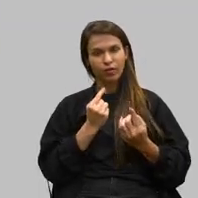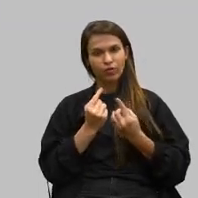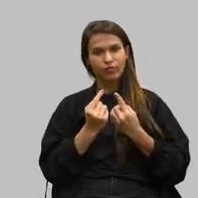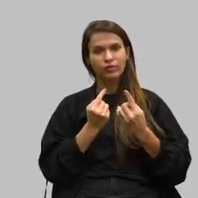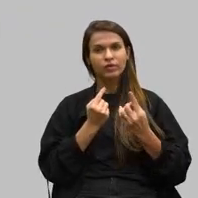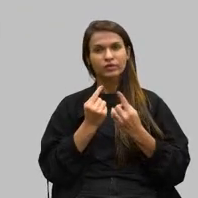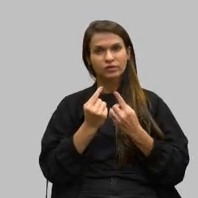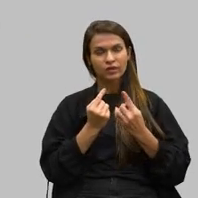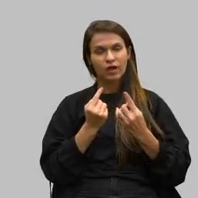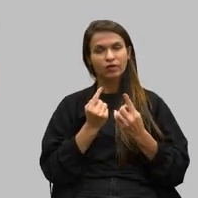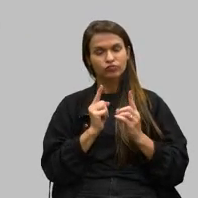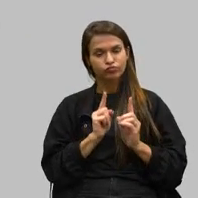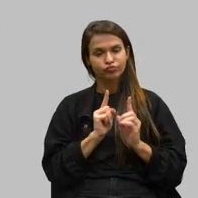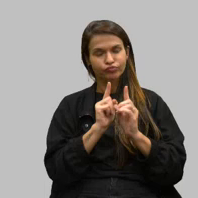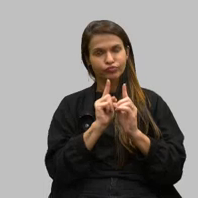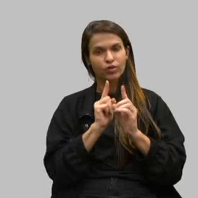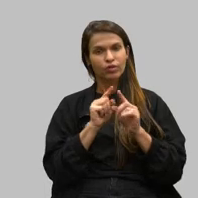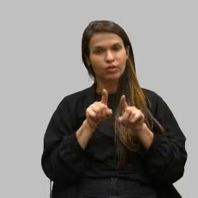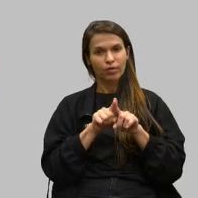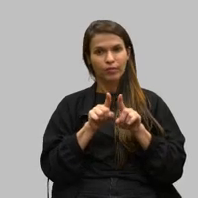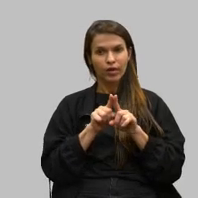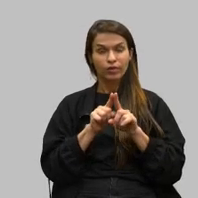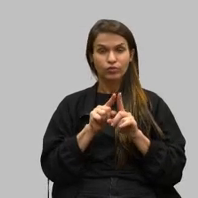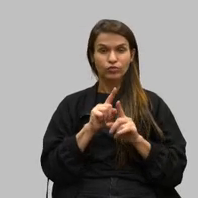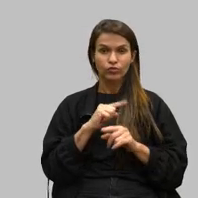com você, também com o nosso governador,